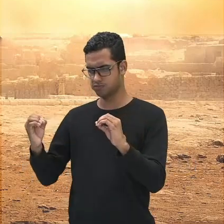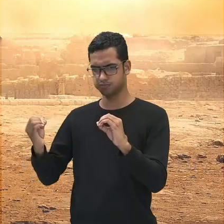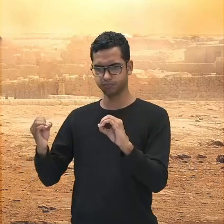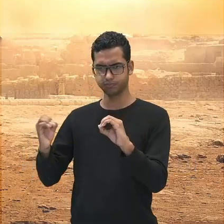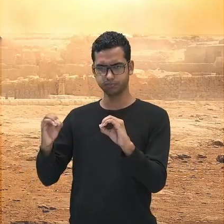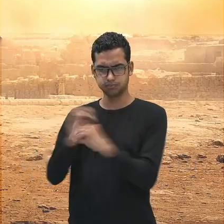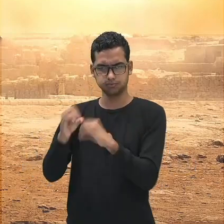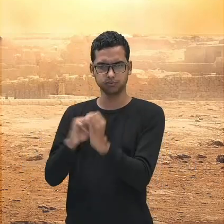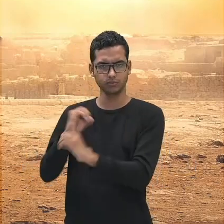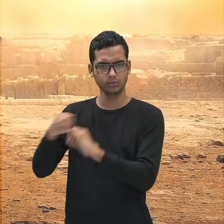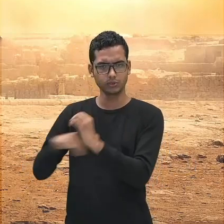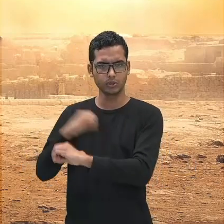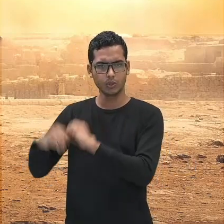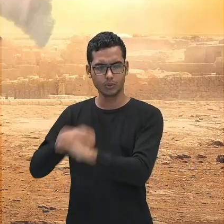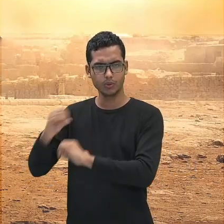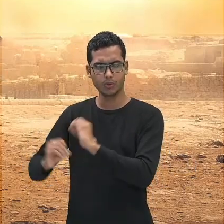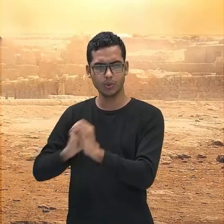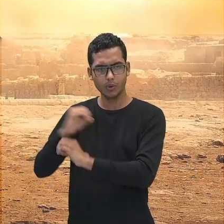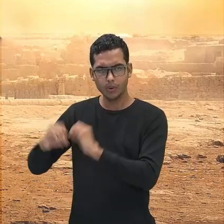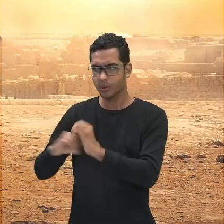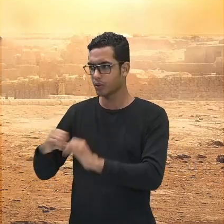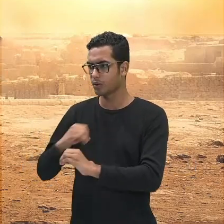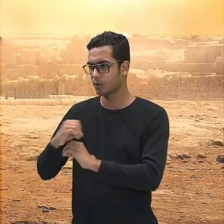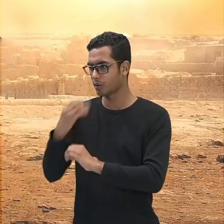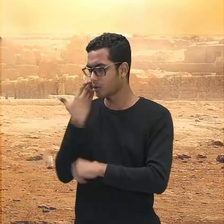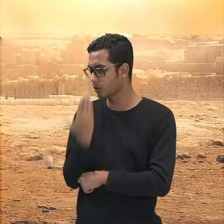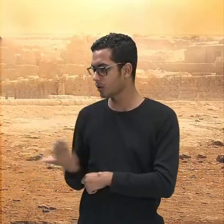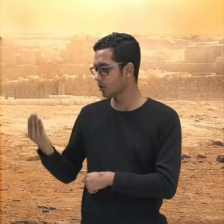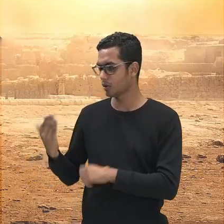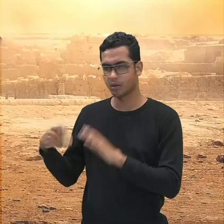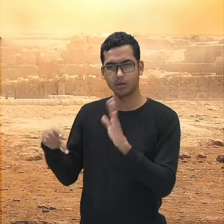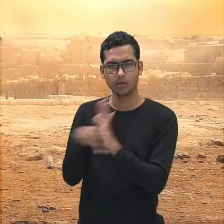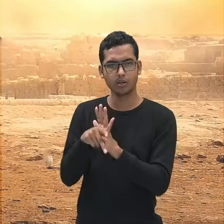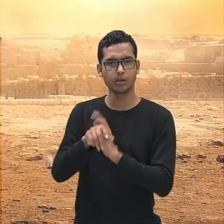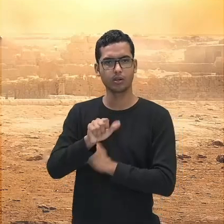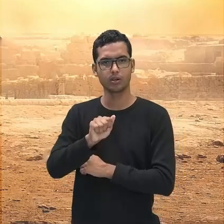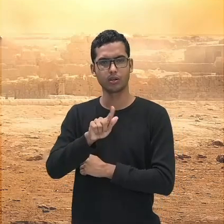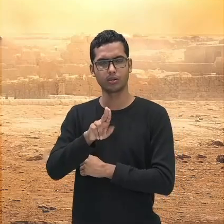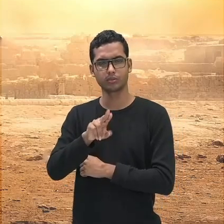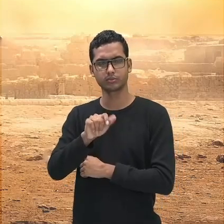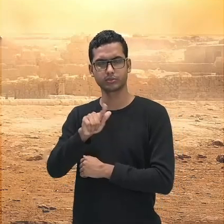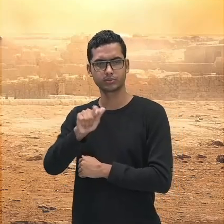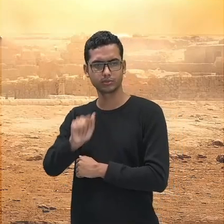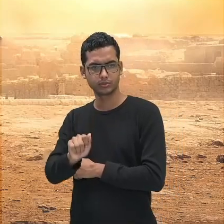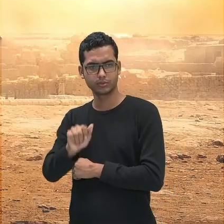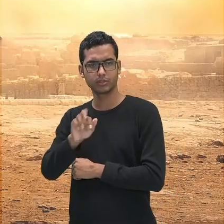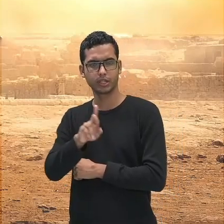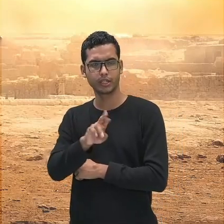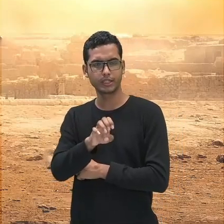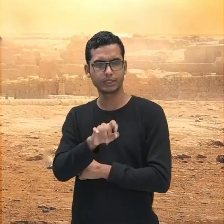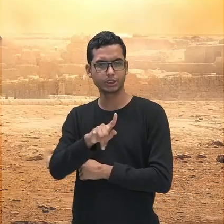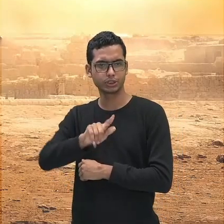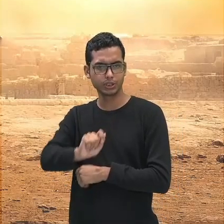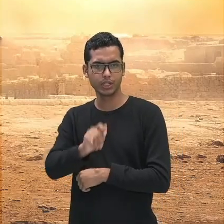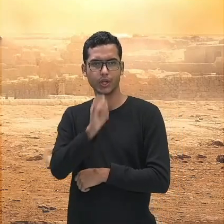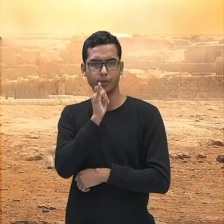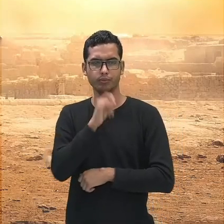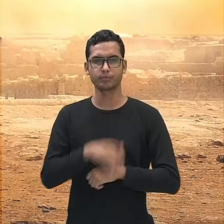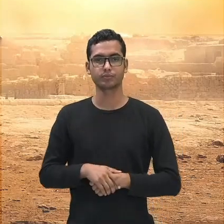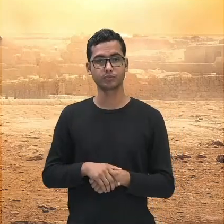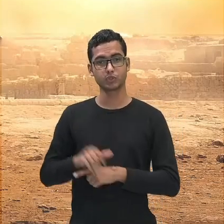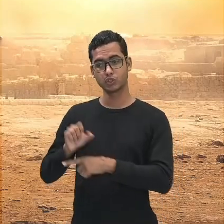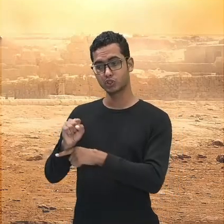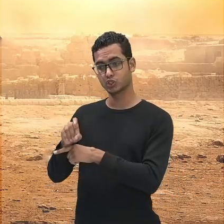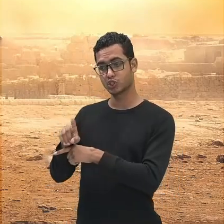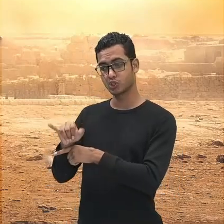com o ouro, né? Ele tem afinidade química por água régia. Já o sódio tem afinidade química com o